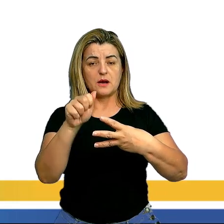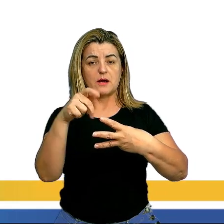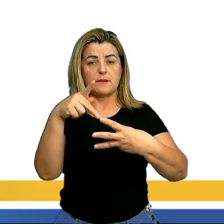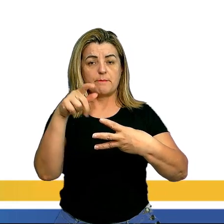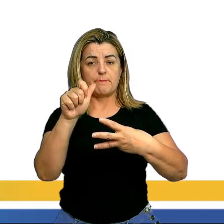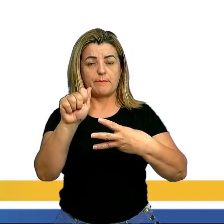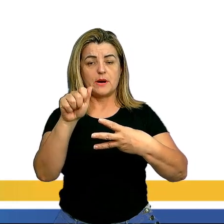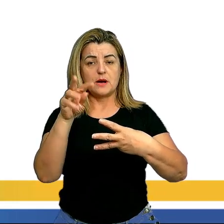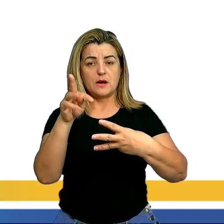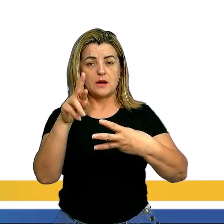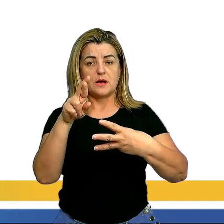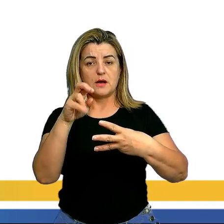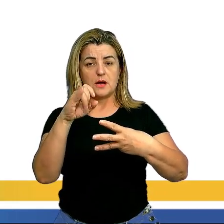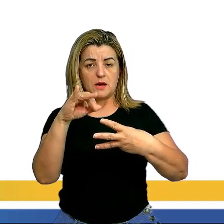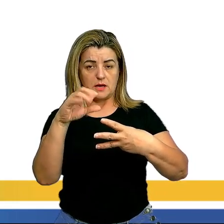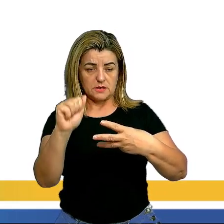alopátrica,